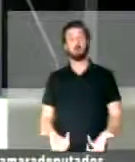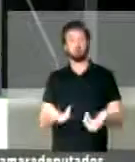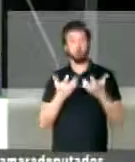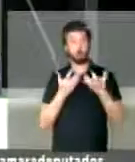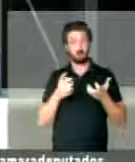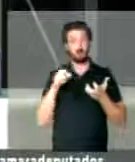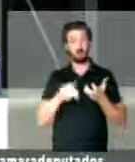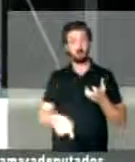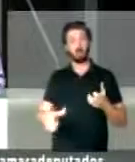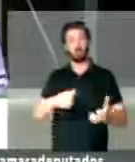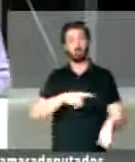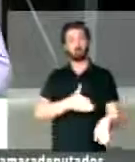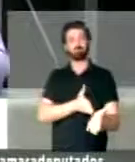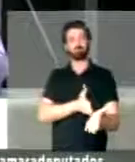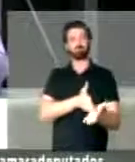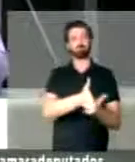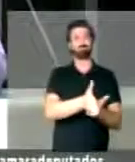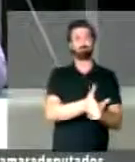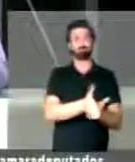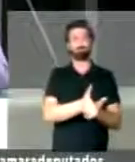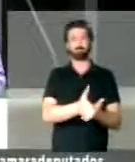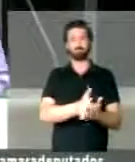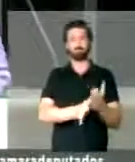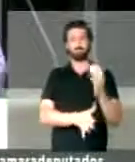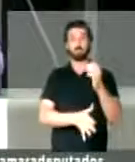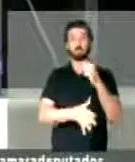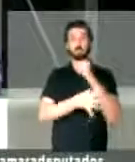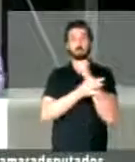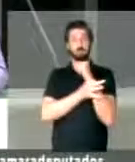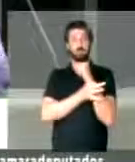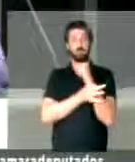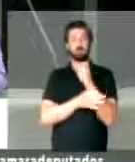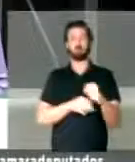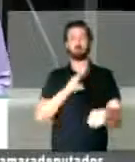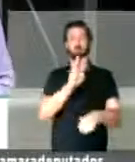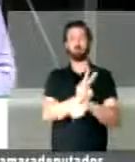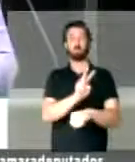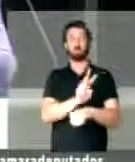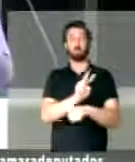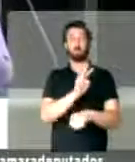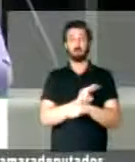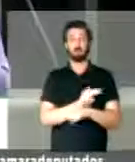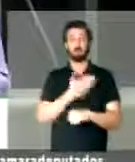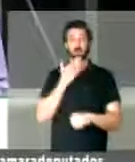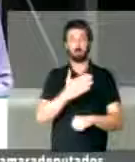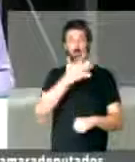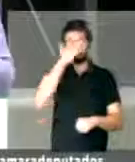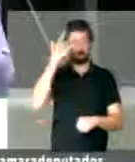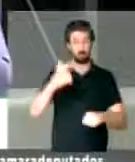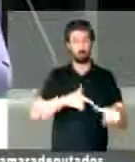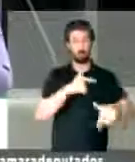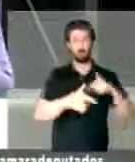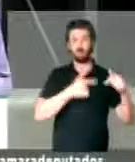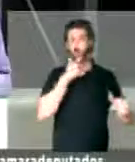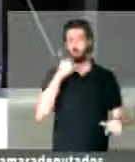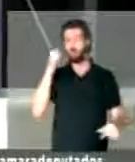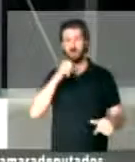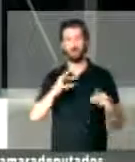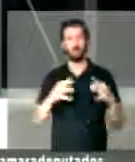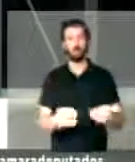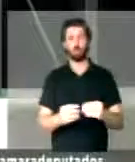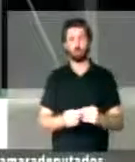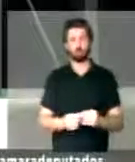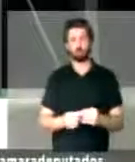ela seja cumprida na seguridade, na proteção aos trabalhadores e